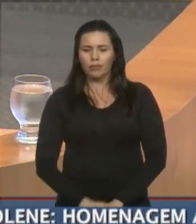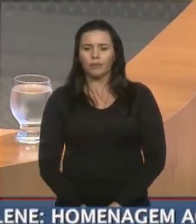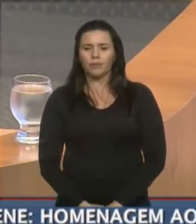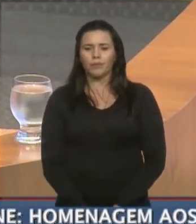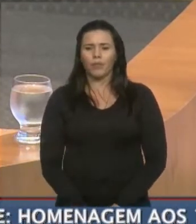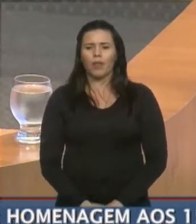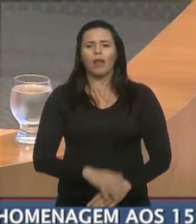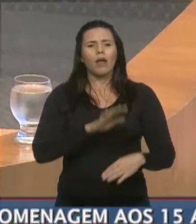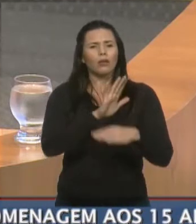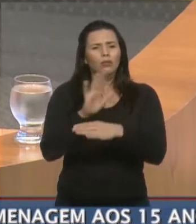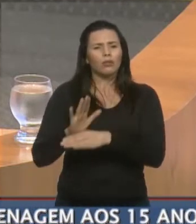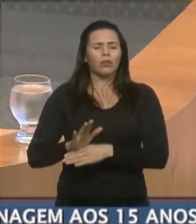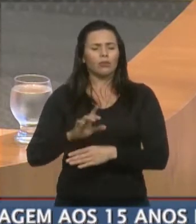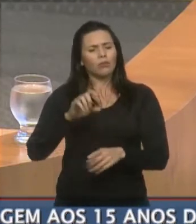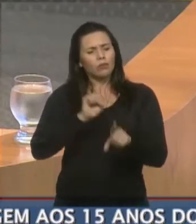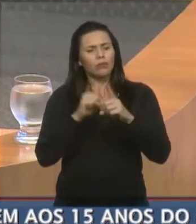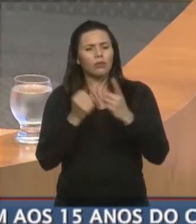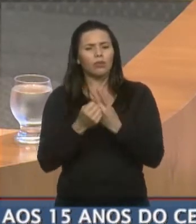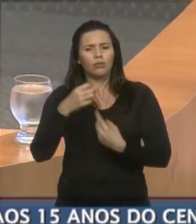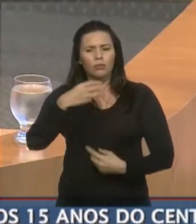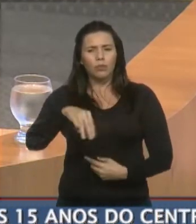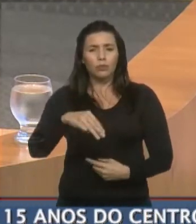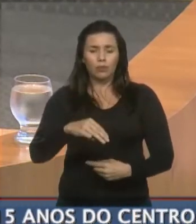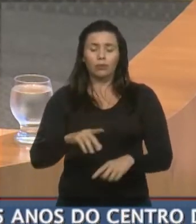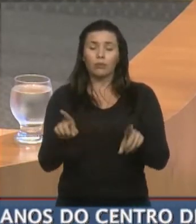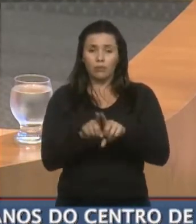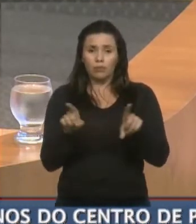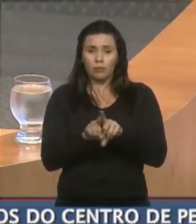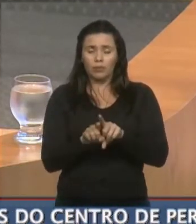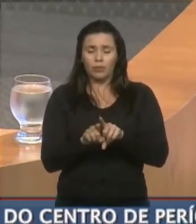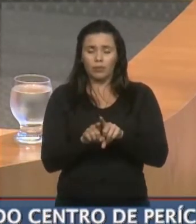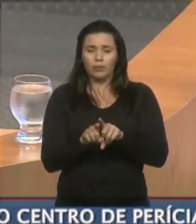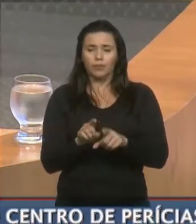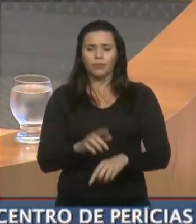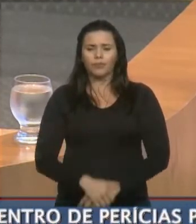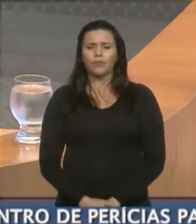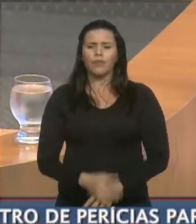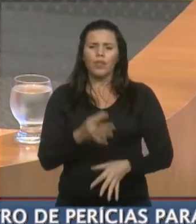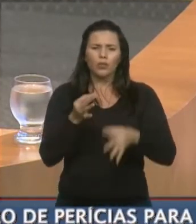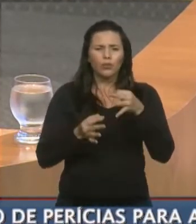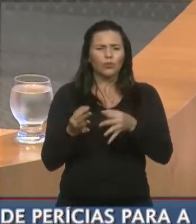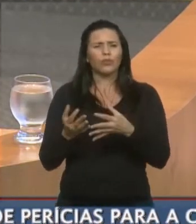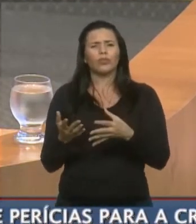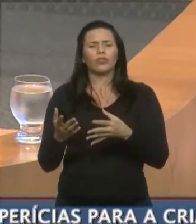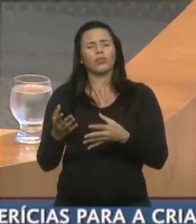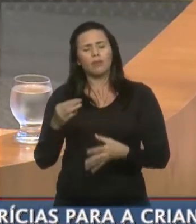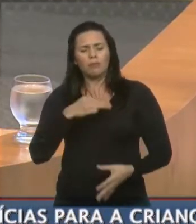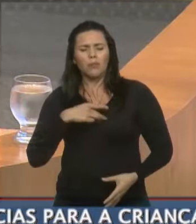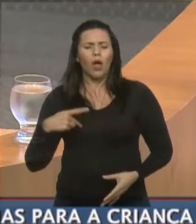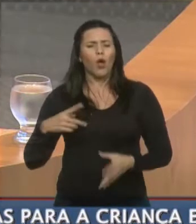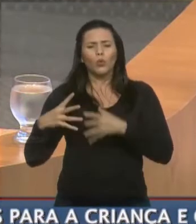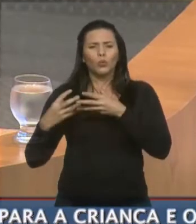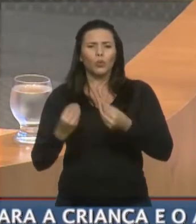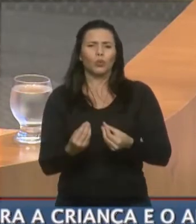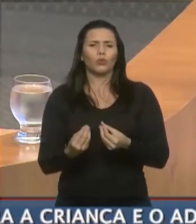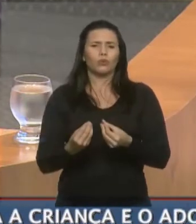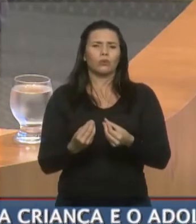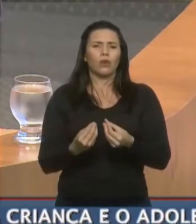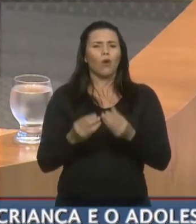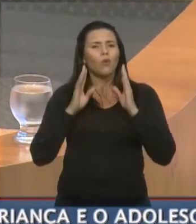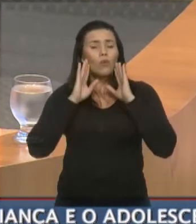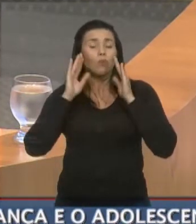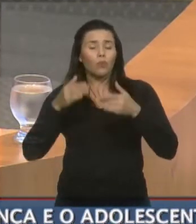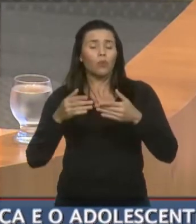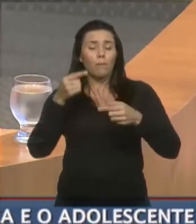proporcionando, bem como das autoridades constituídas, visando-se, através das medidas de políticas públicas adotadas, como